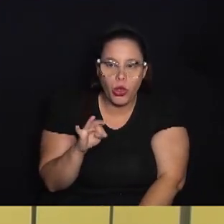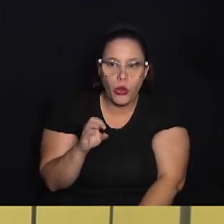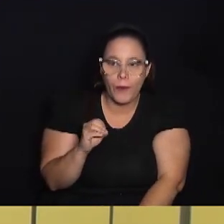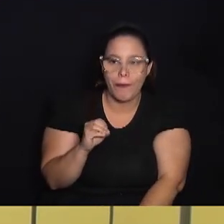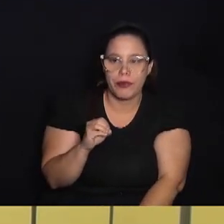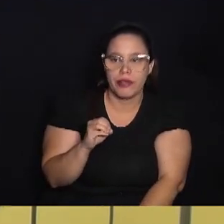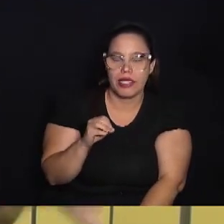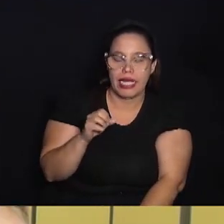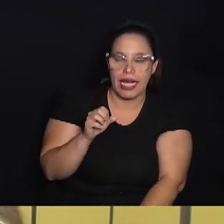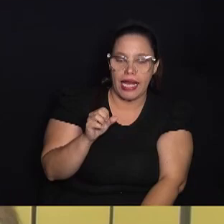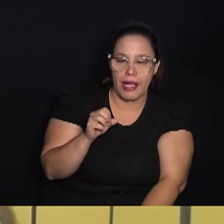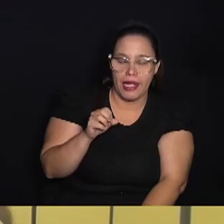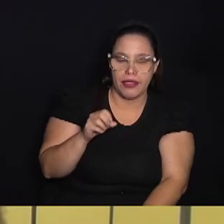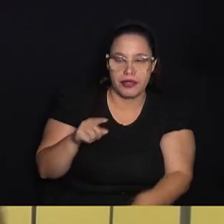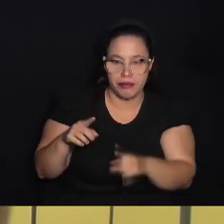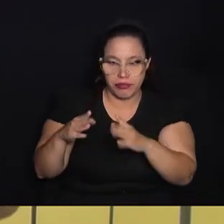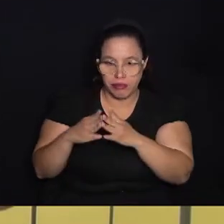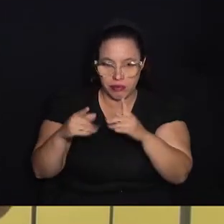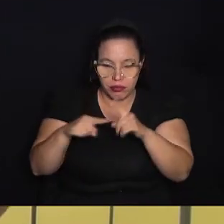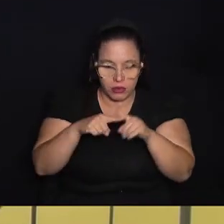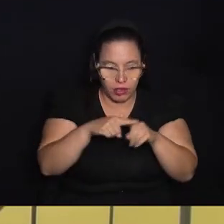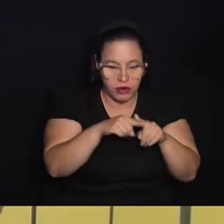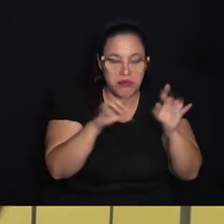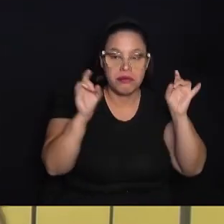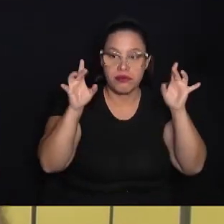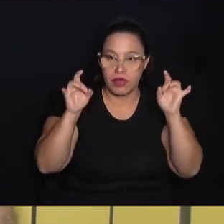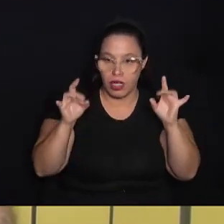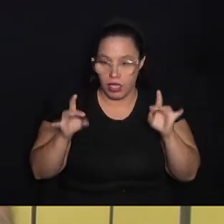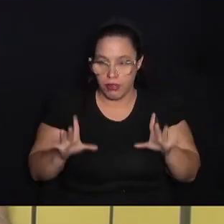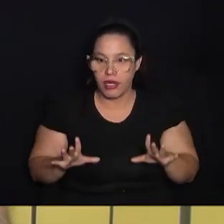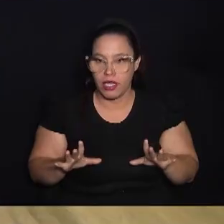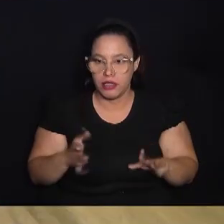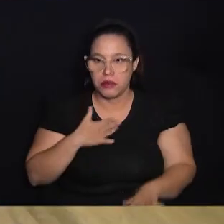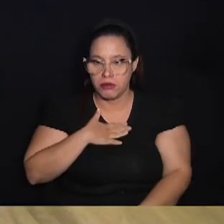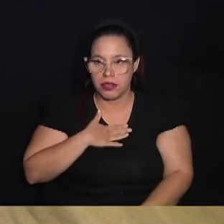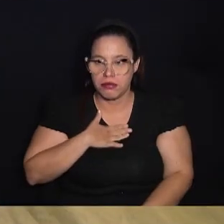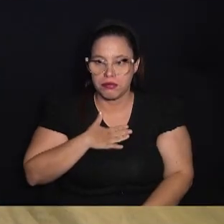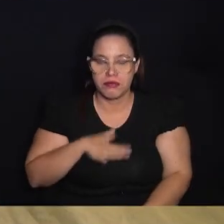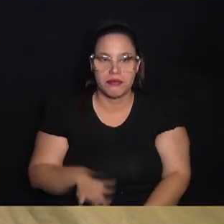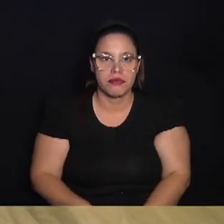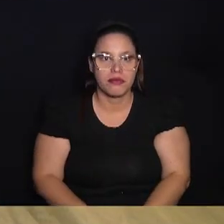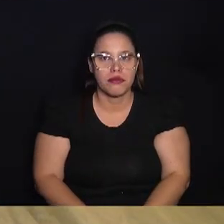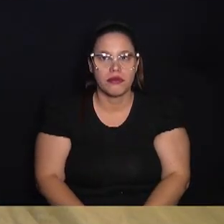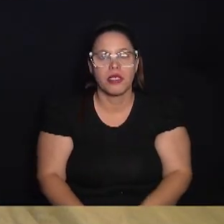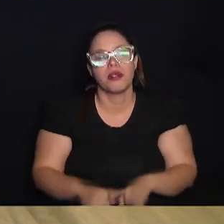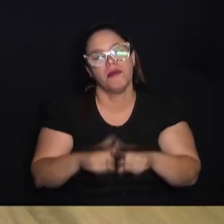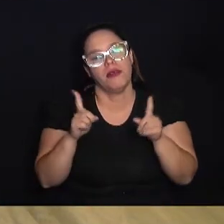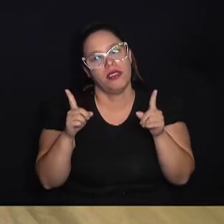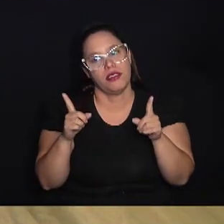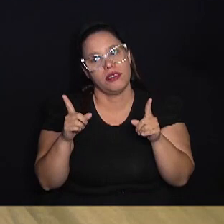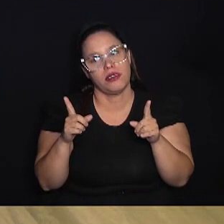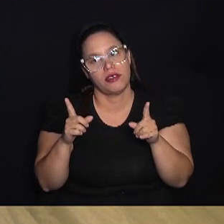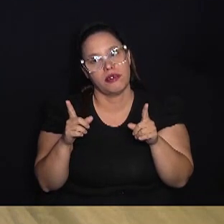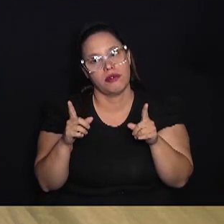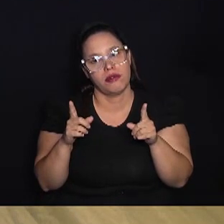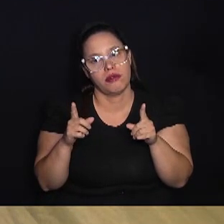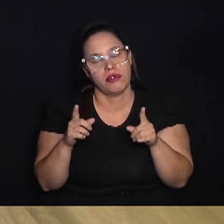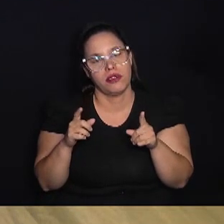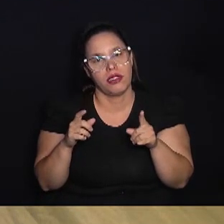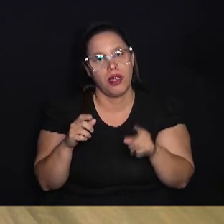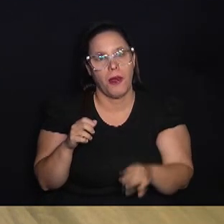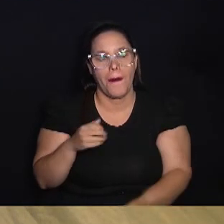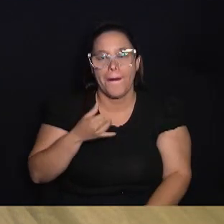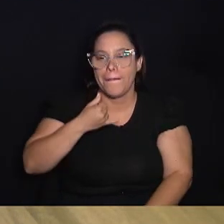milagreiro de cemitério em qualquer lugar do Brasil é eu goo estudar a especialidade da casa mas a gente tem atividades em Piracicaba em